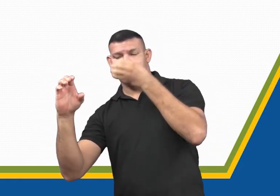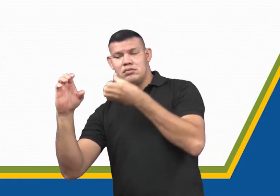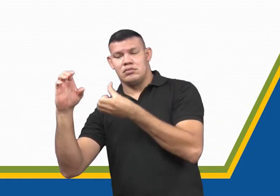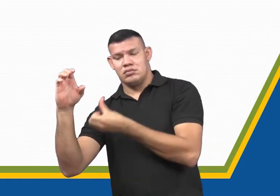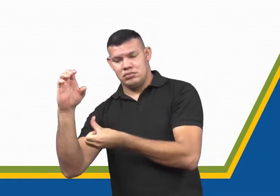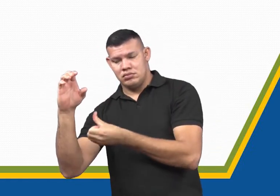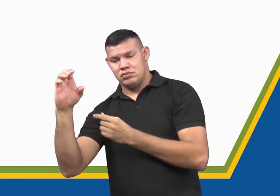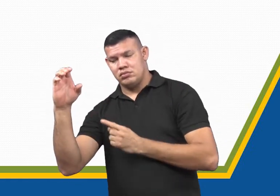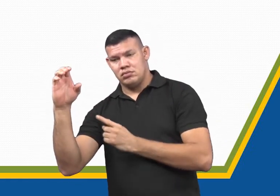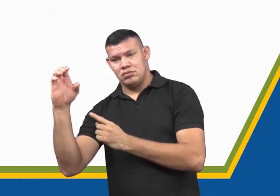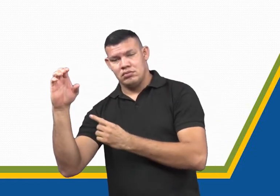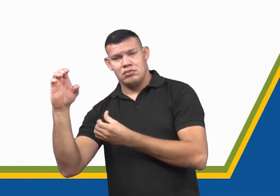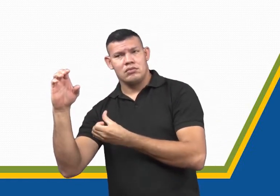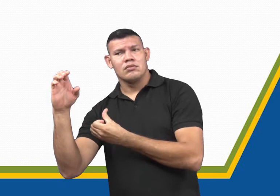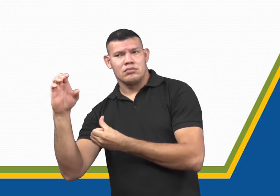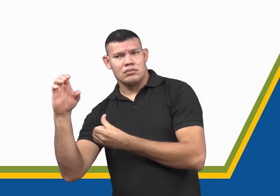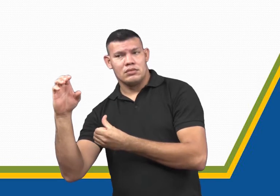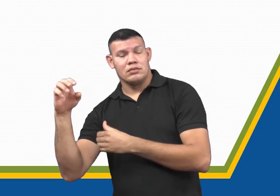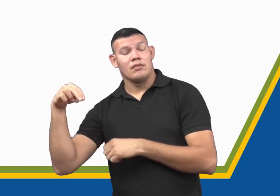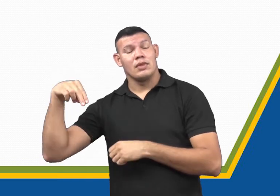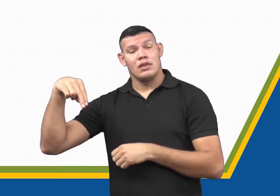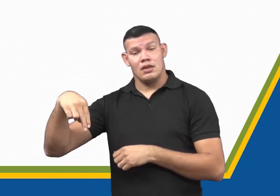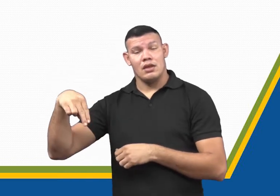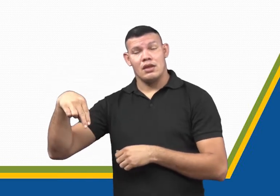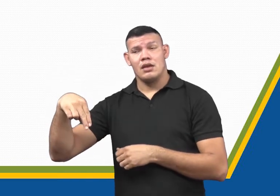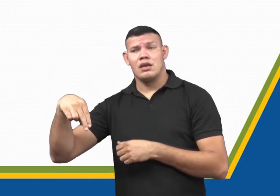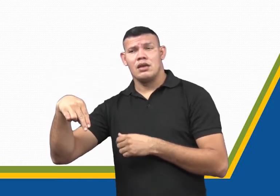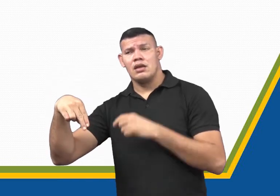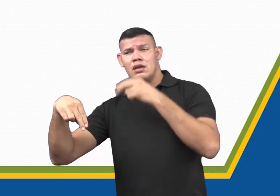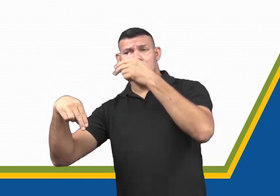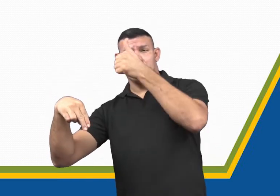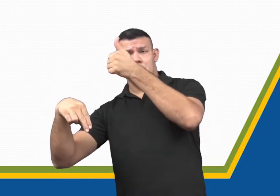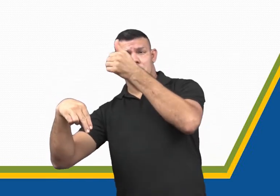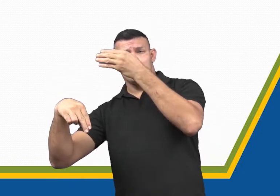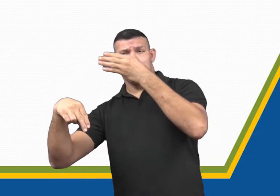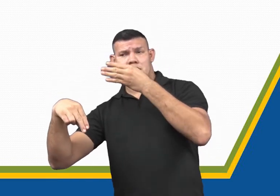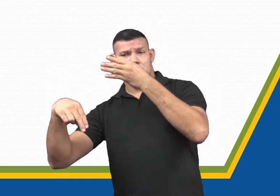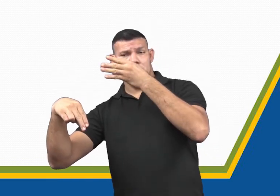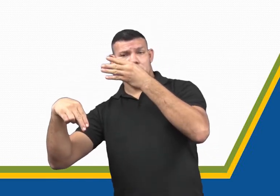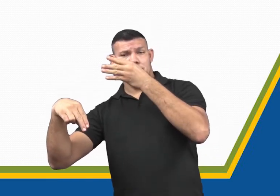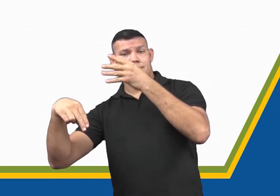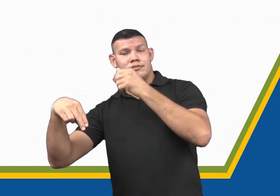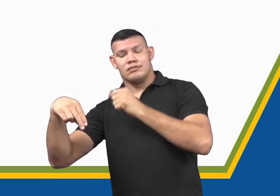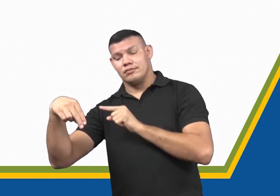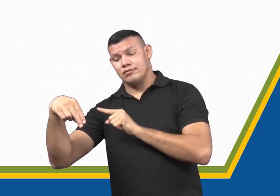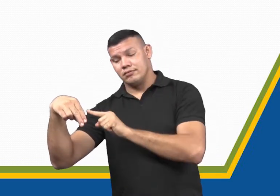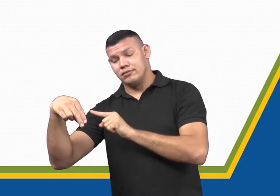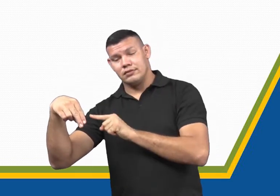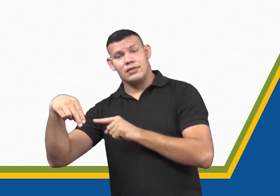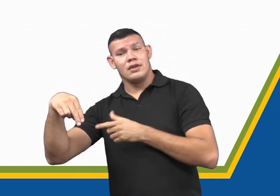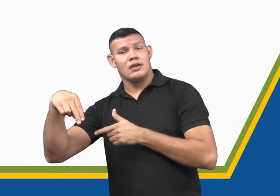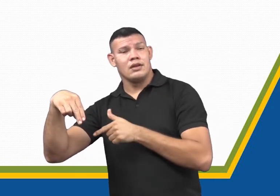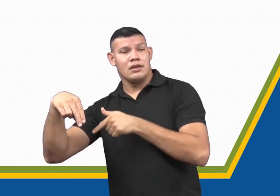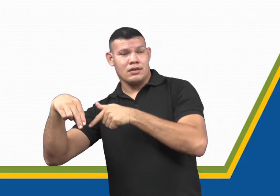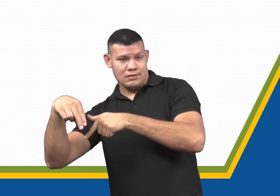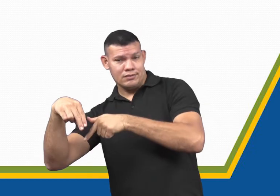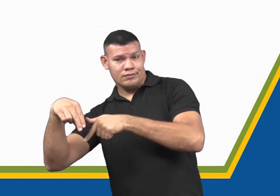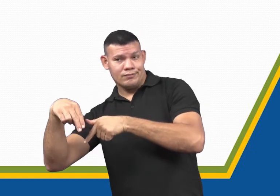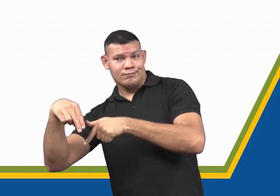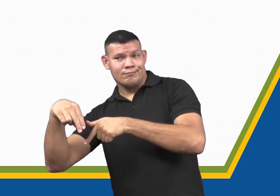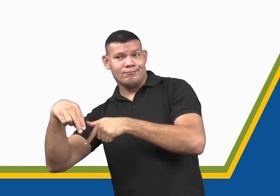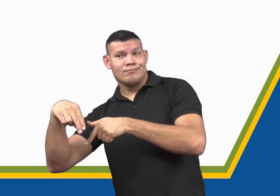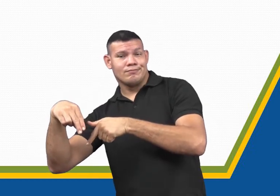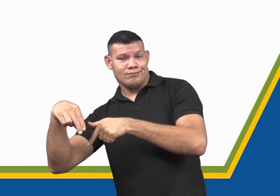Mas se vocês observarem, os números atômicos dos dois são diferentes. Enquanto o carbono vai ter 6 prótons no núcleo,